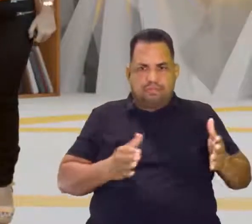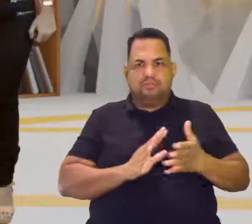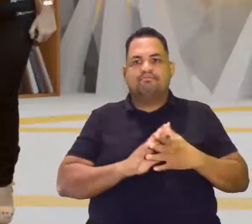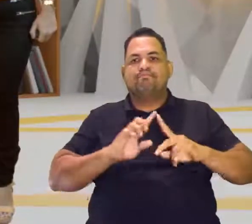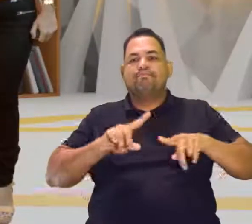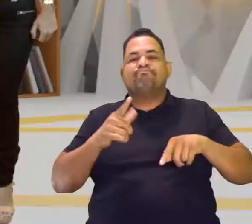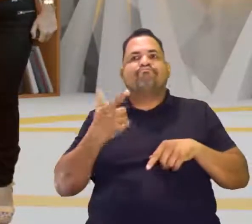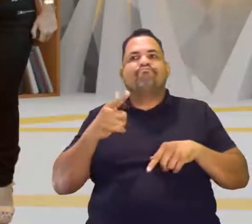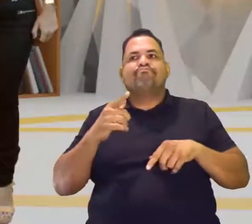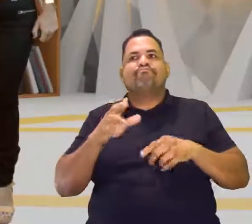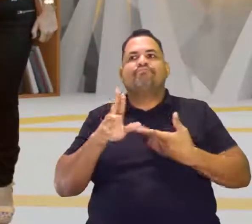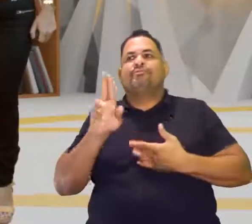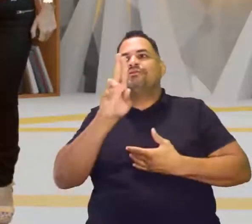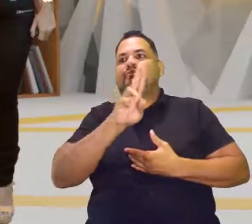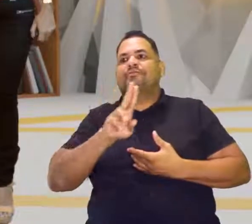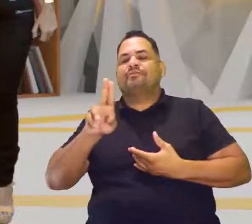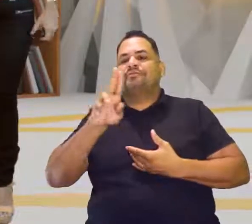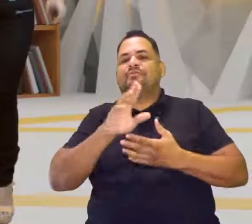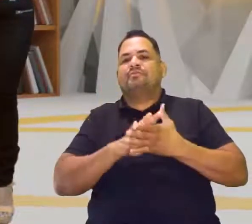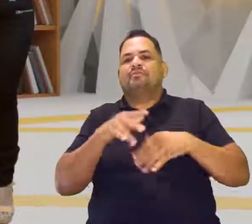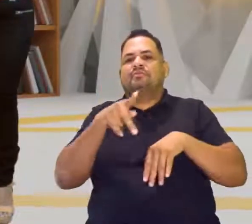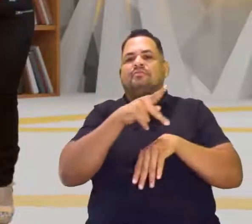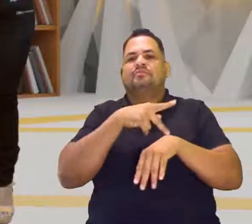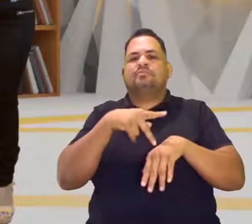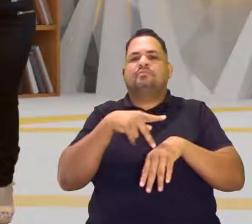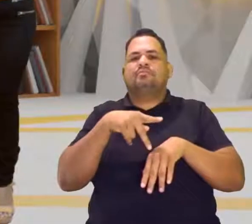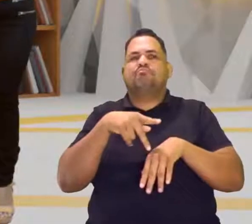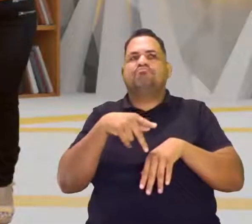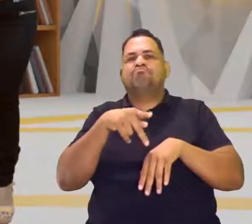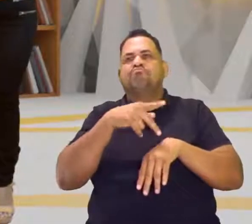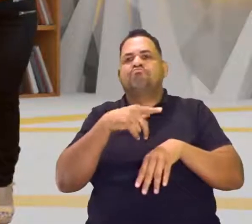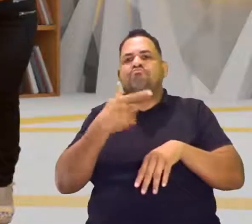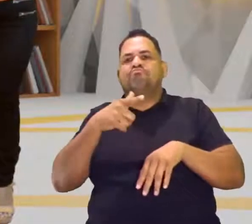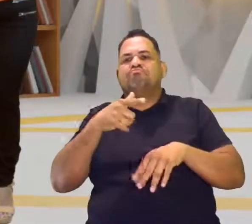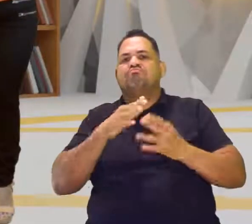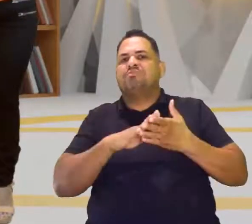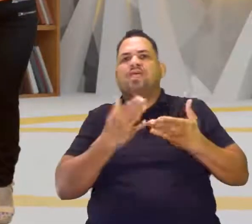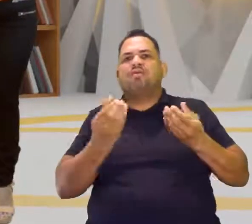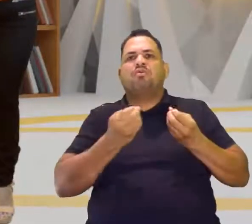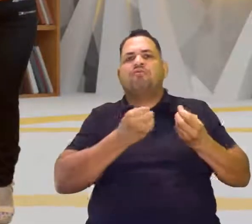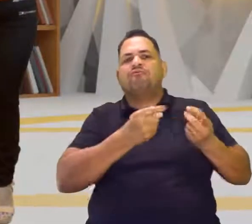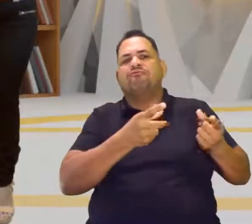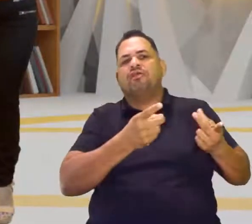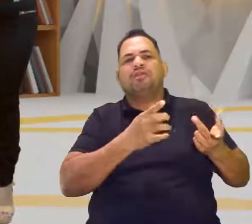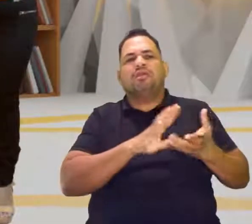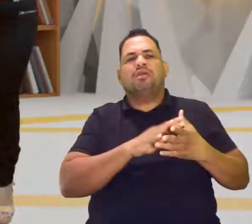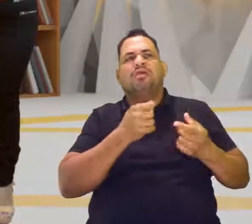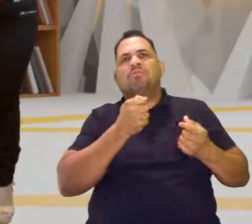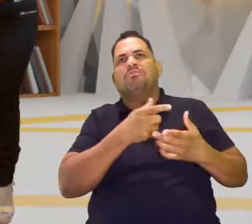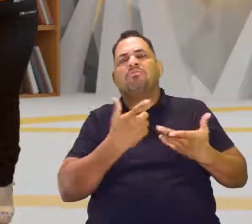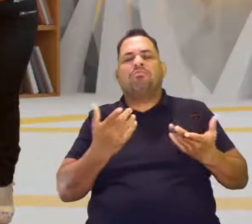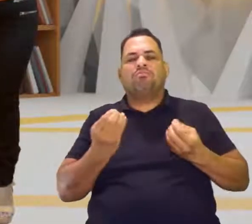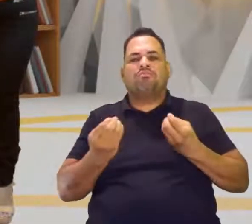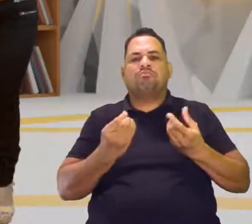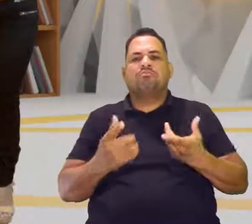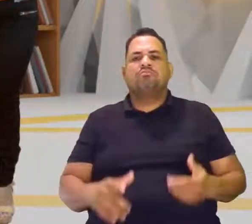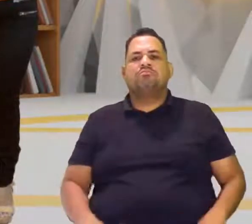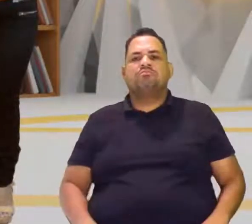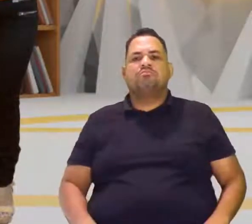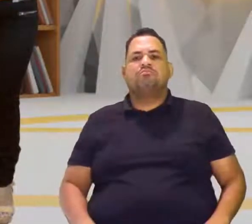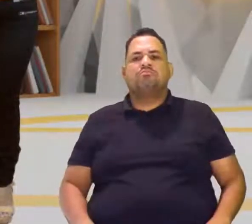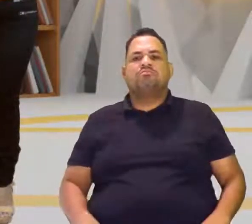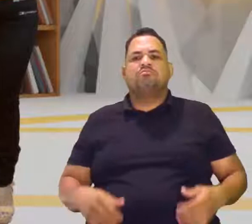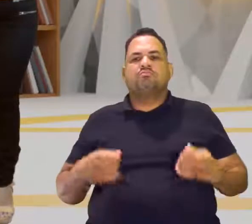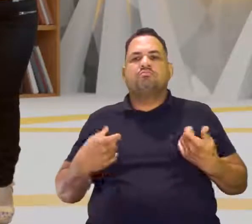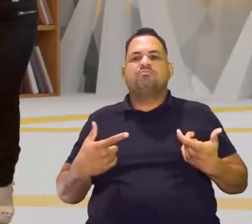consumidor Oi e aí os países só não a gente não tem mercado aqui dentro para gente vender mais o que a gente tanto produz em larga